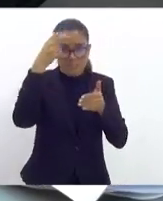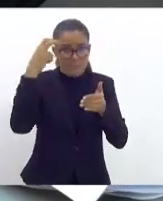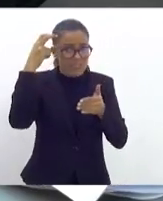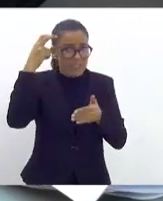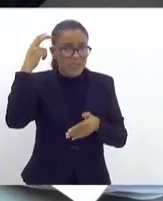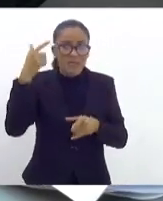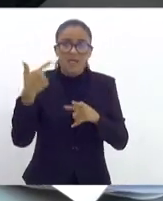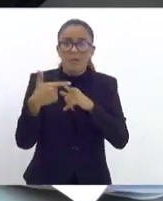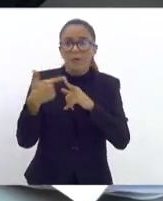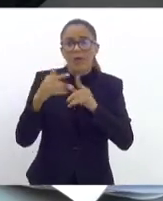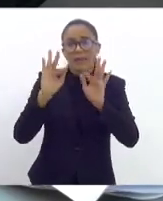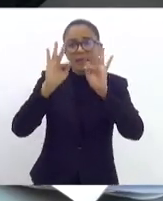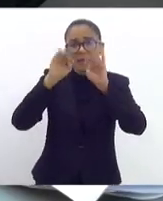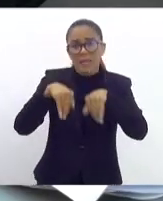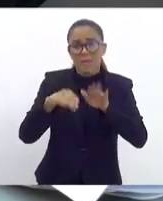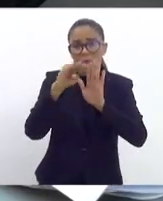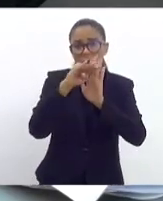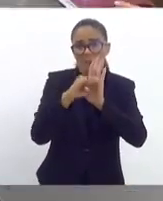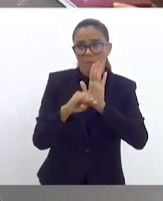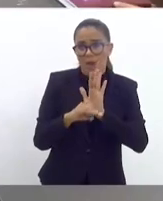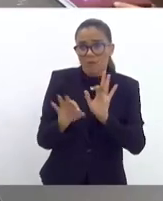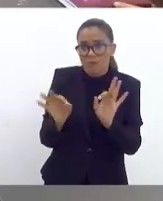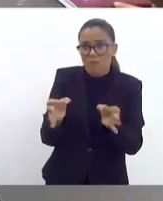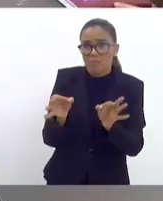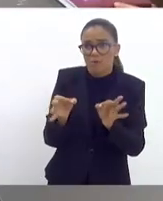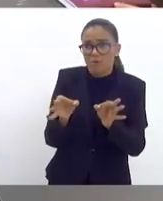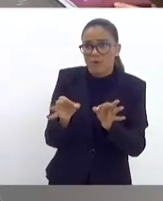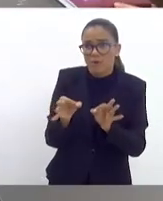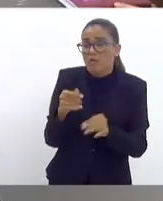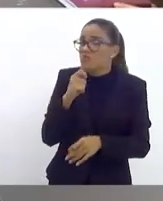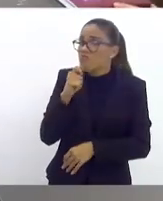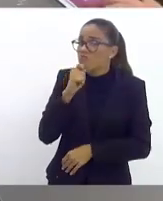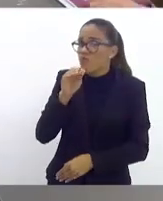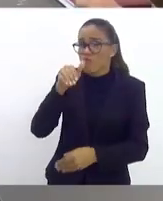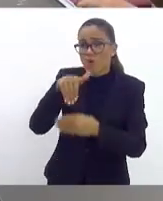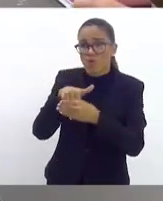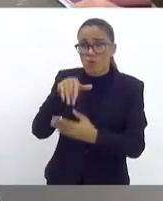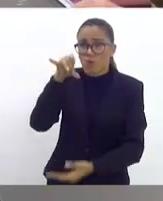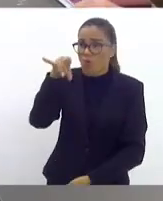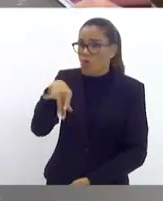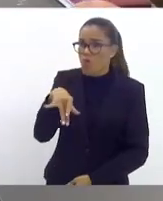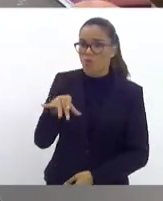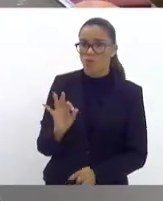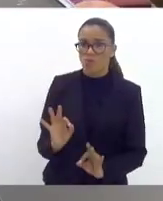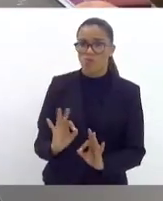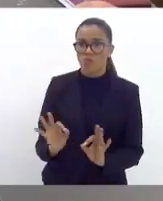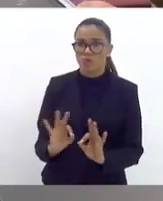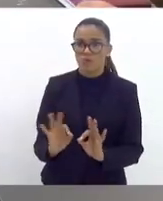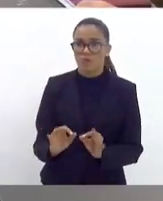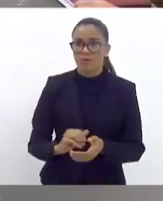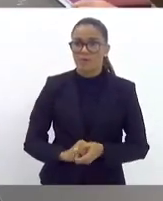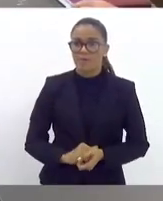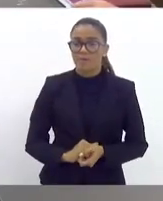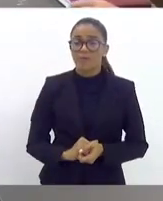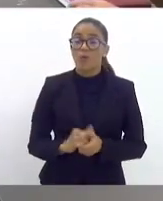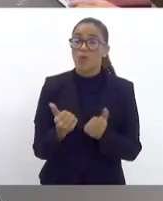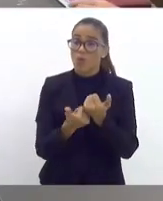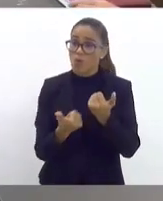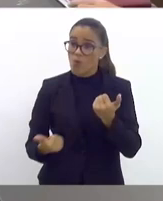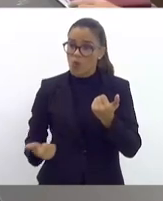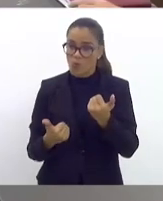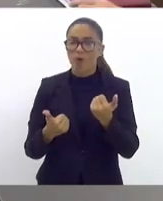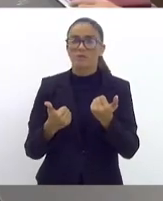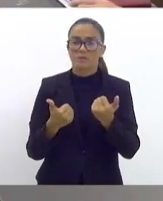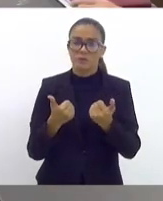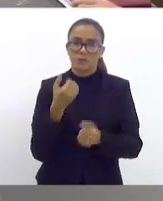terminou a pauta aí pelo que eu vi Olha só gente não voltou a última ainda Desde quando um assessor parlamentar